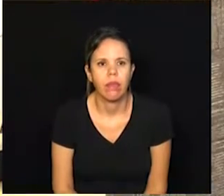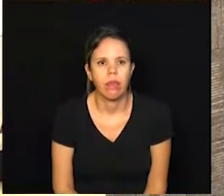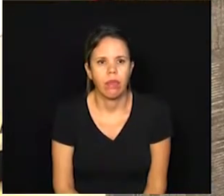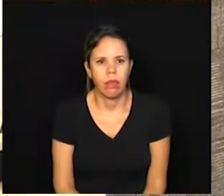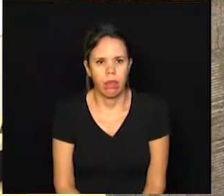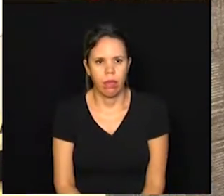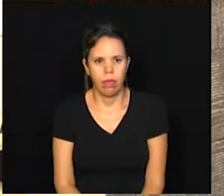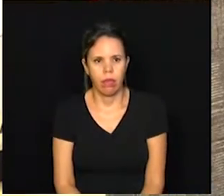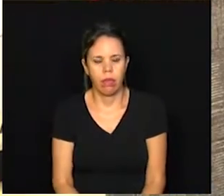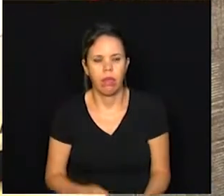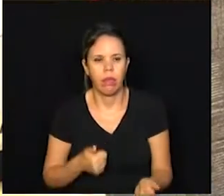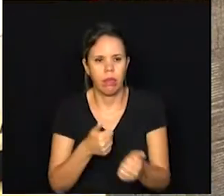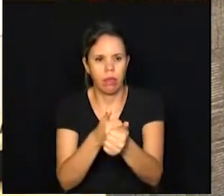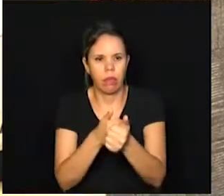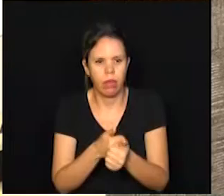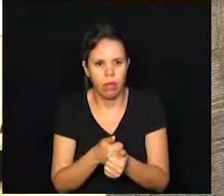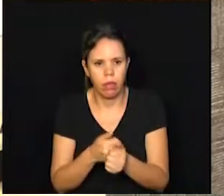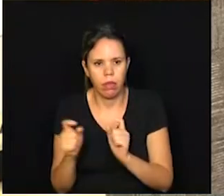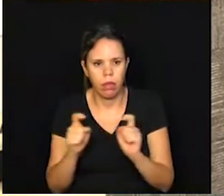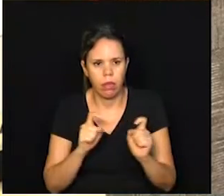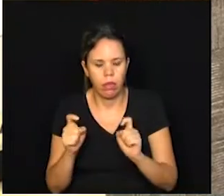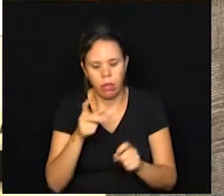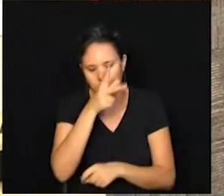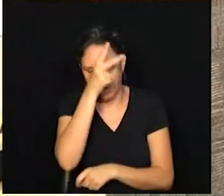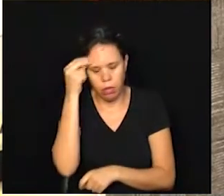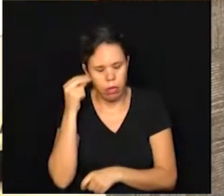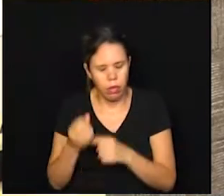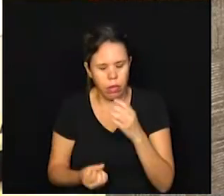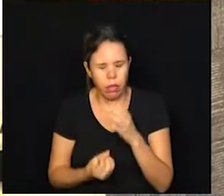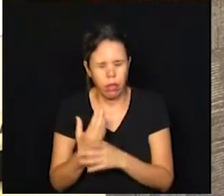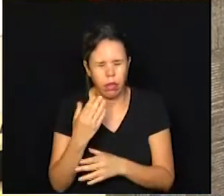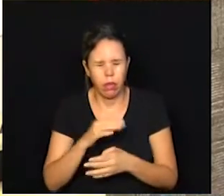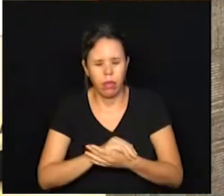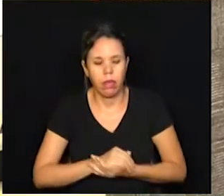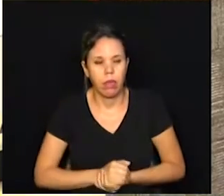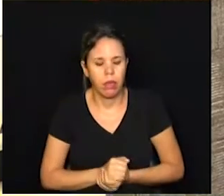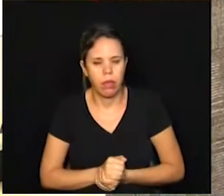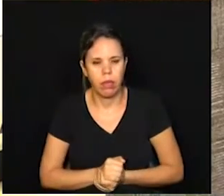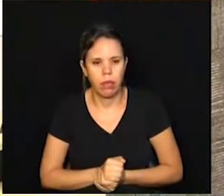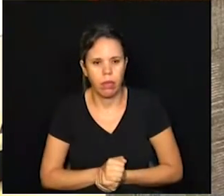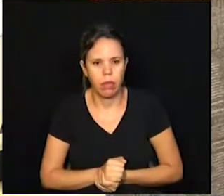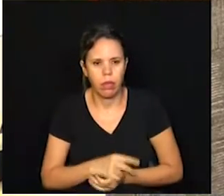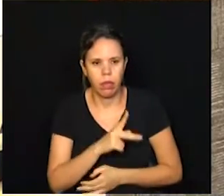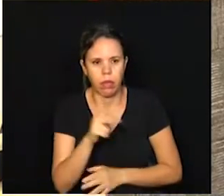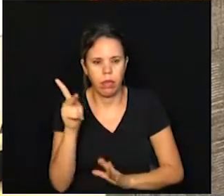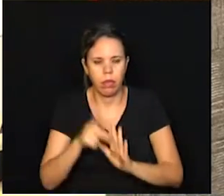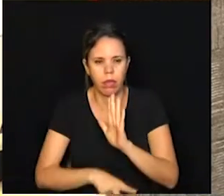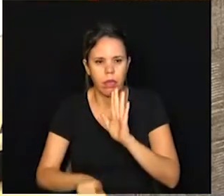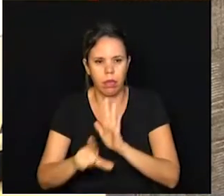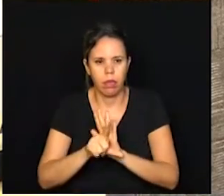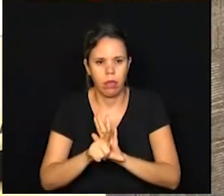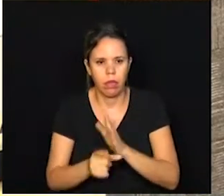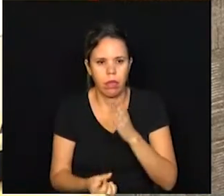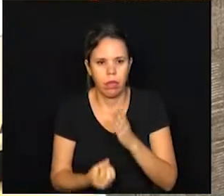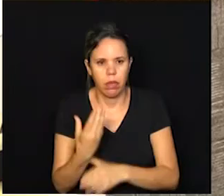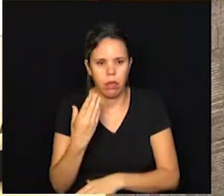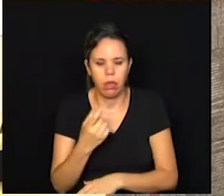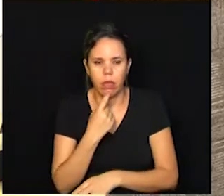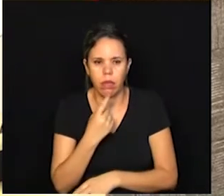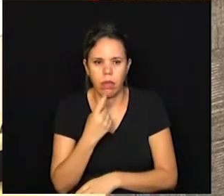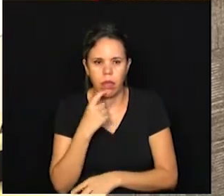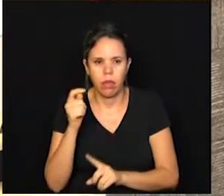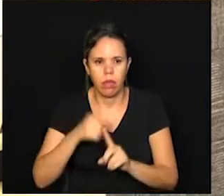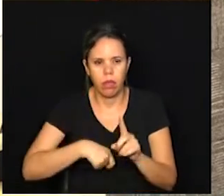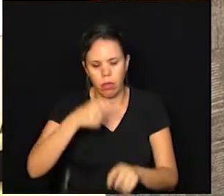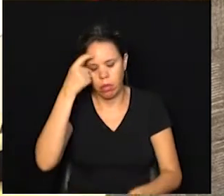Muito bem, nós acompanhamos esta audiência pública facultativa a respeito do projeto de lei que cria em Campinas o mês